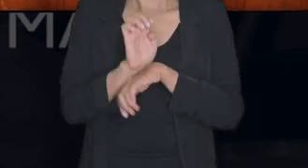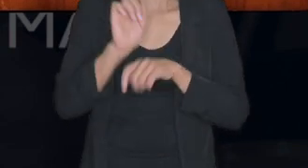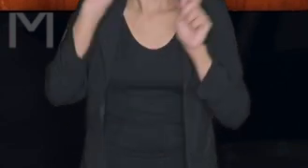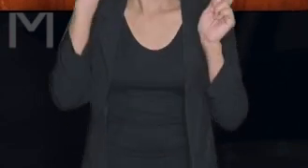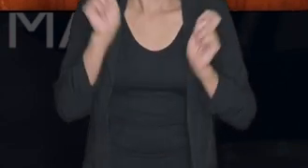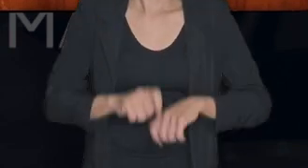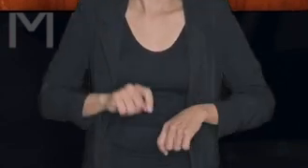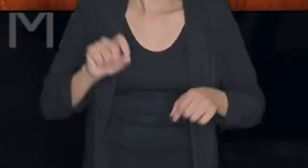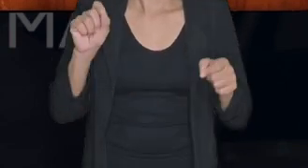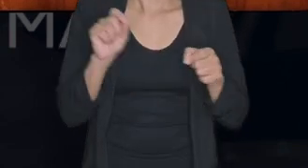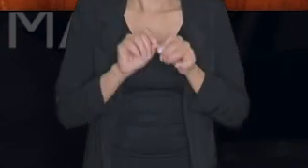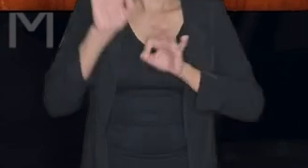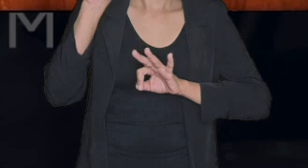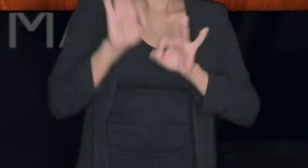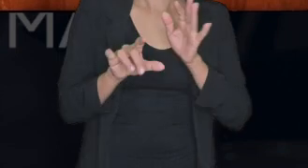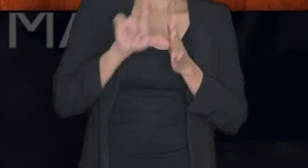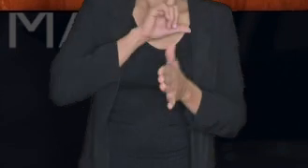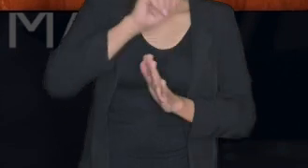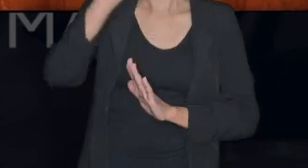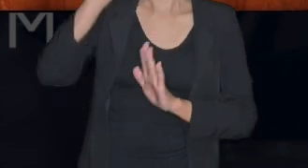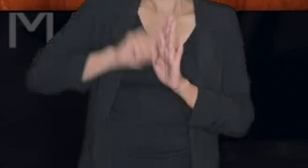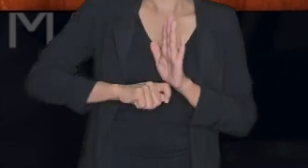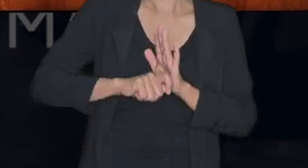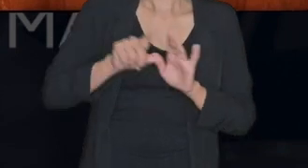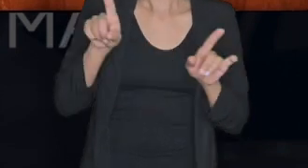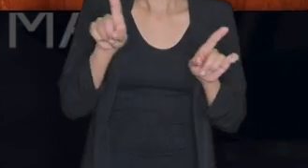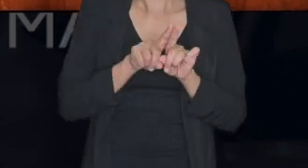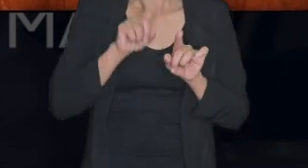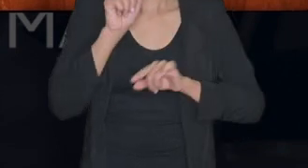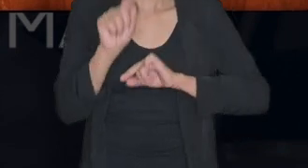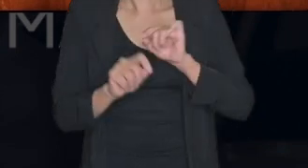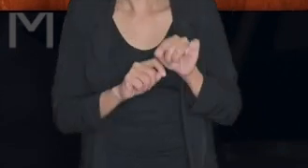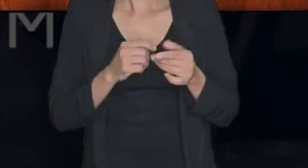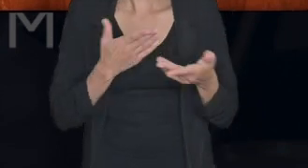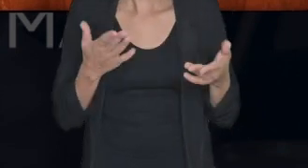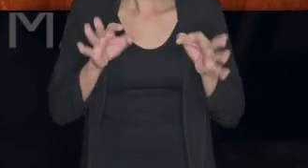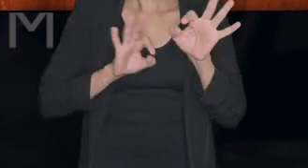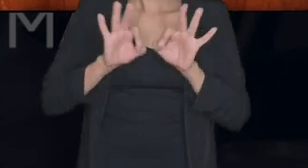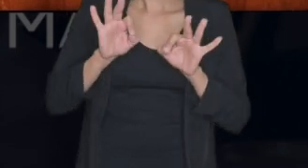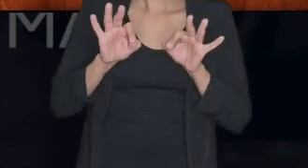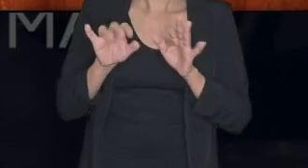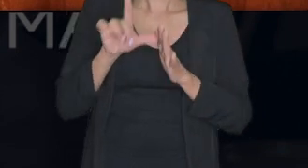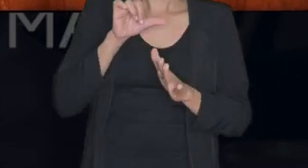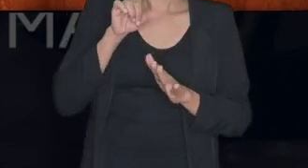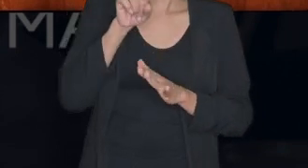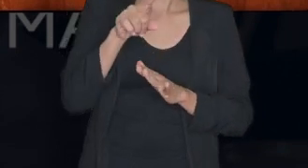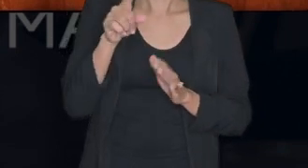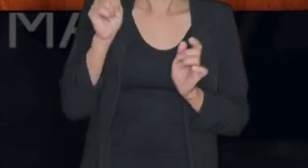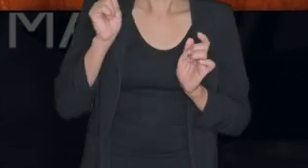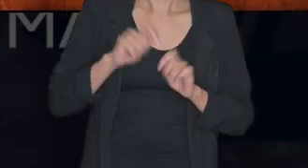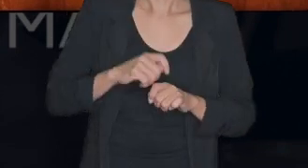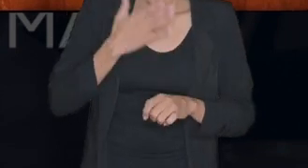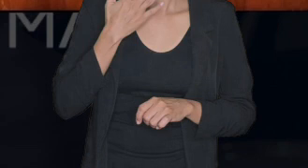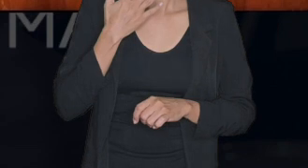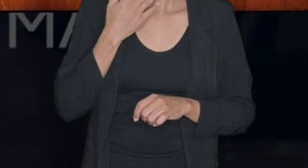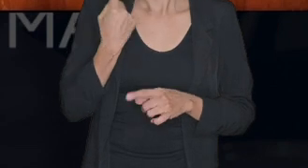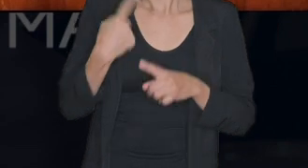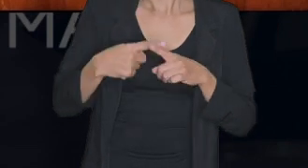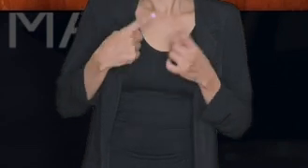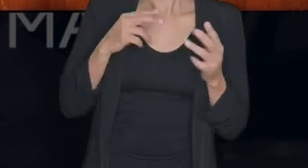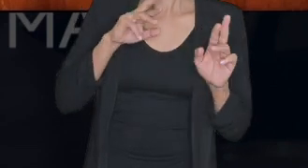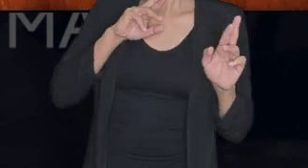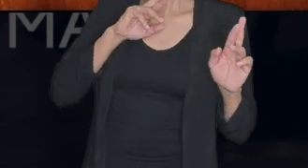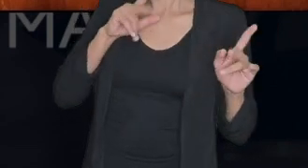tributário, sem contar também com eventual planejamento quanto a emolumentos, porque é uma diferença de tabela de emolumentos. Isso